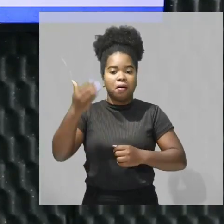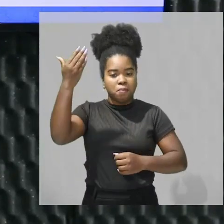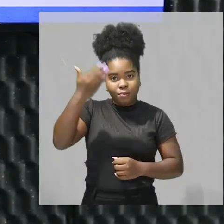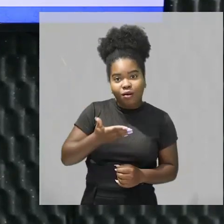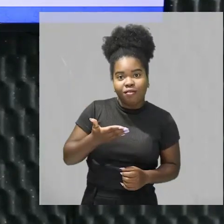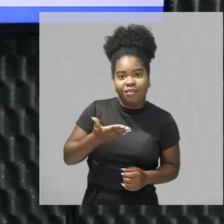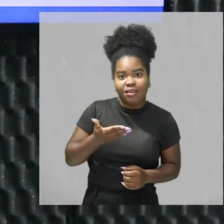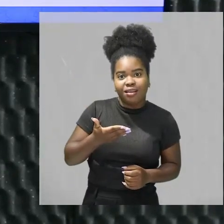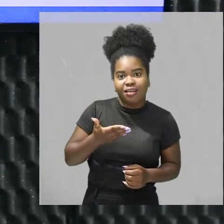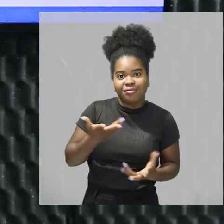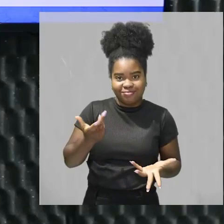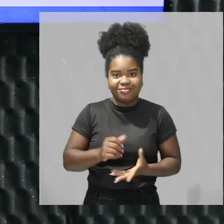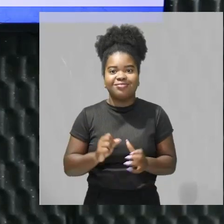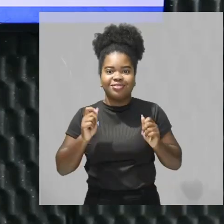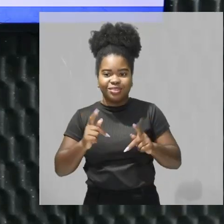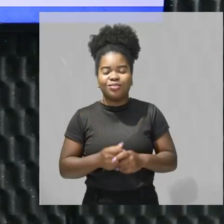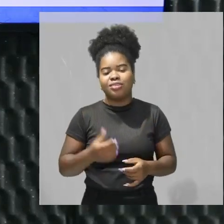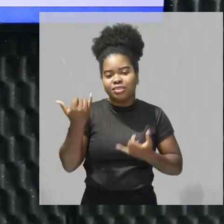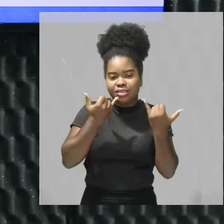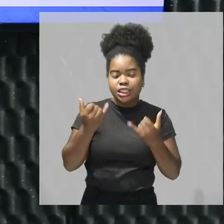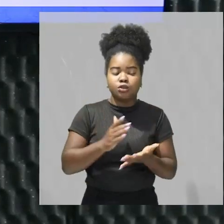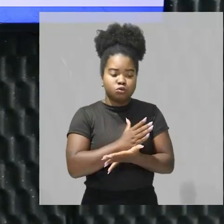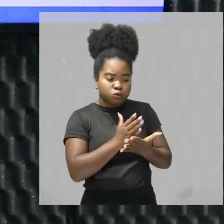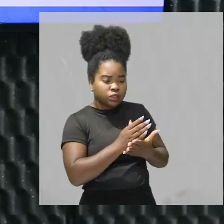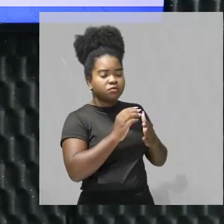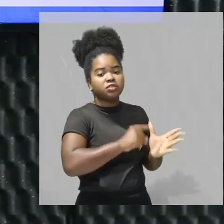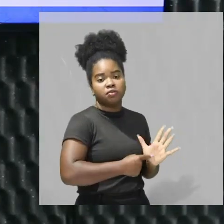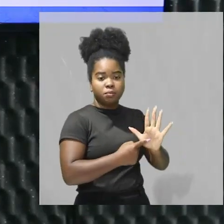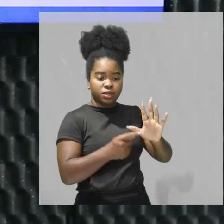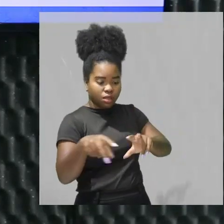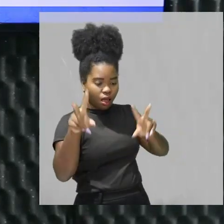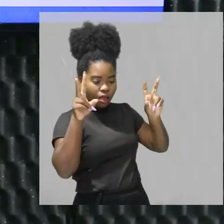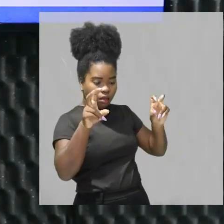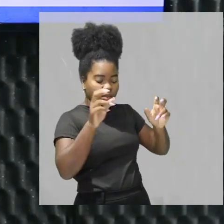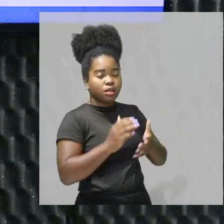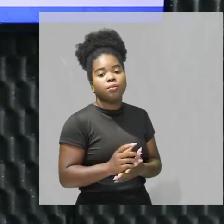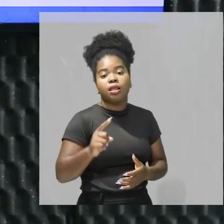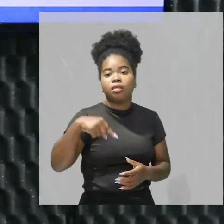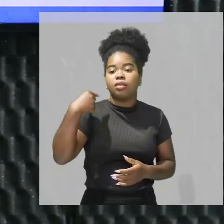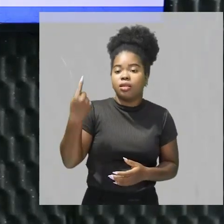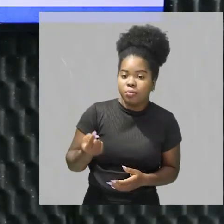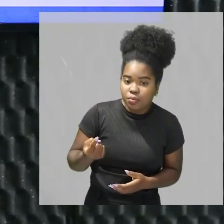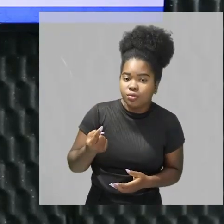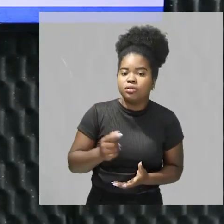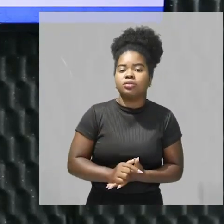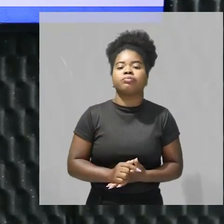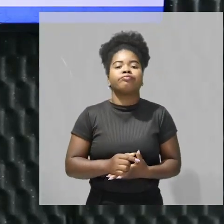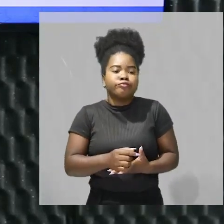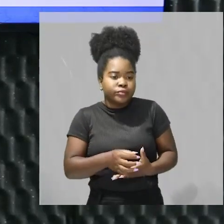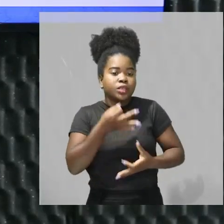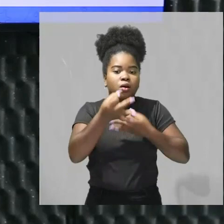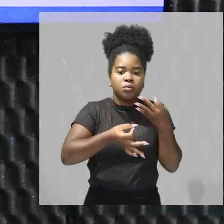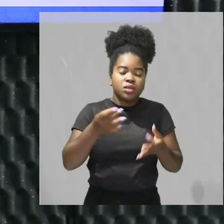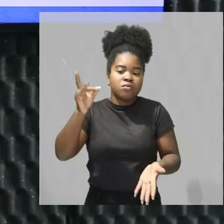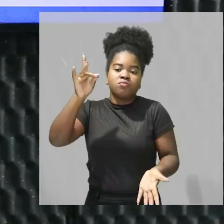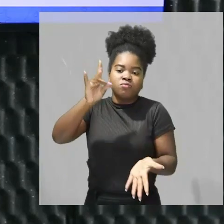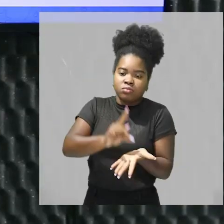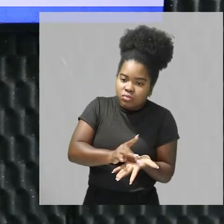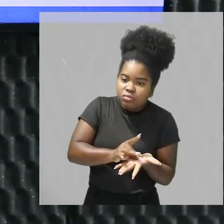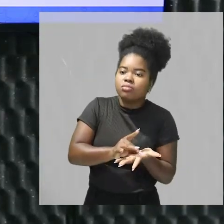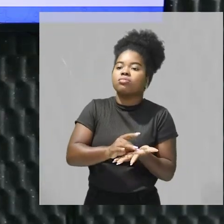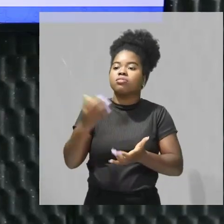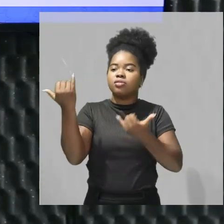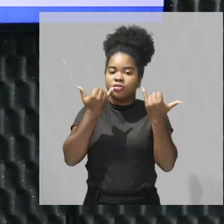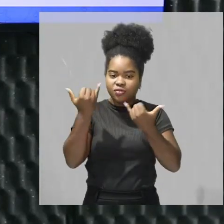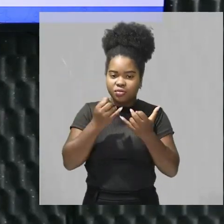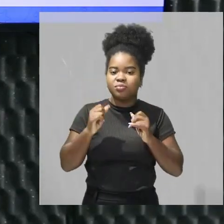redação de vocês, vocês vão apresentar o tema e logo em seguida defender um ponto de vista, que no caso é a tese